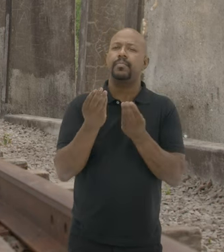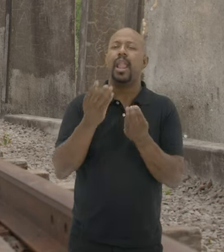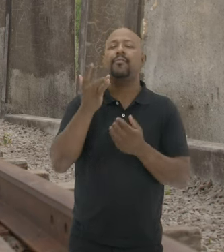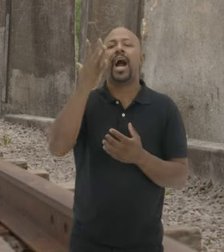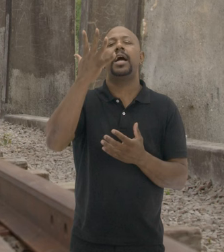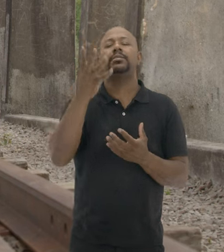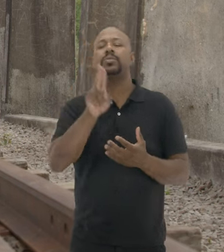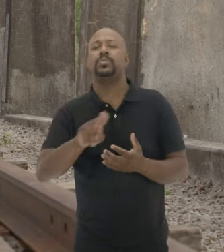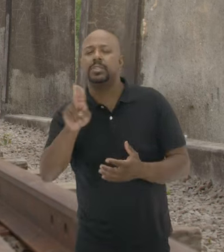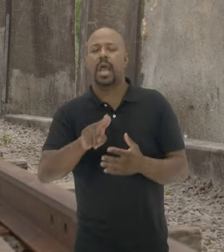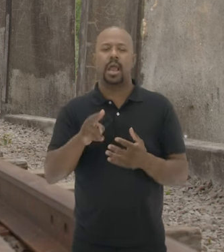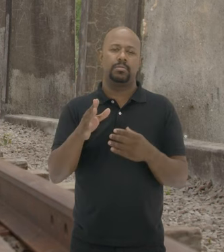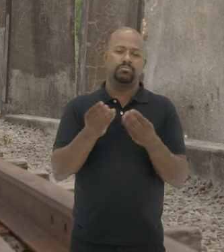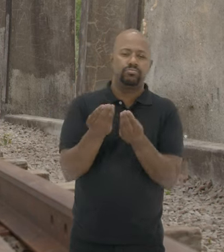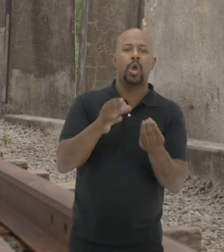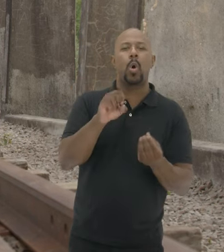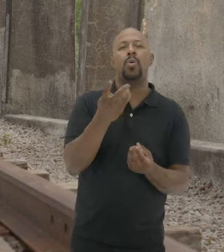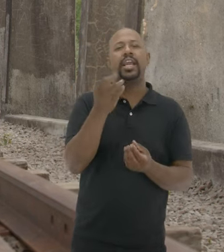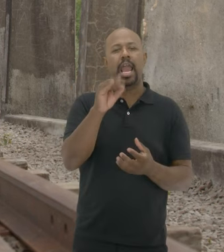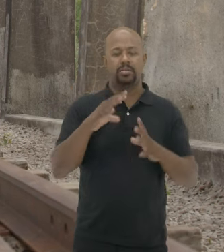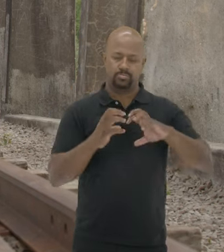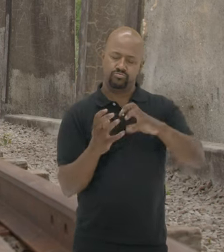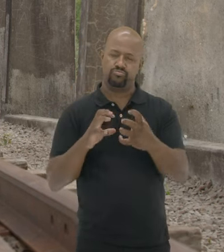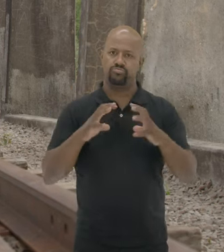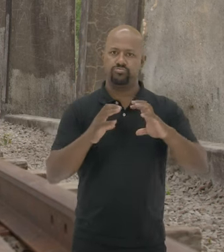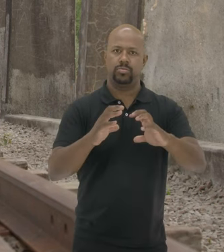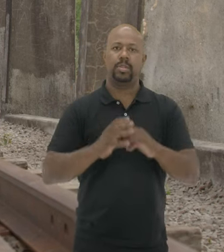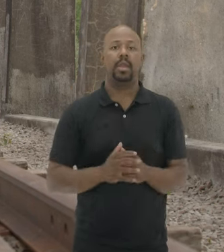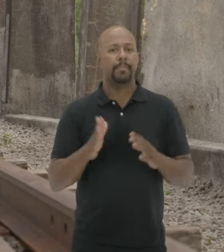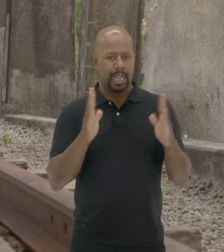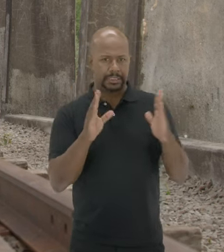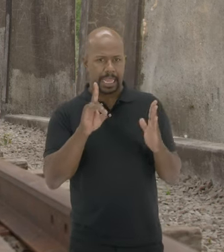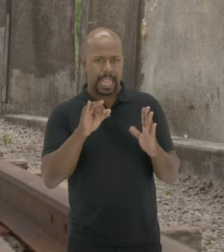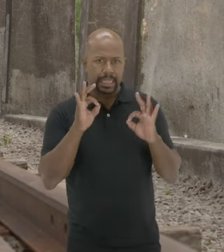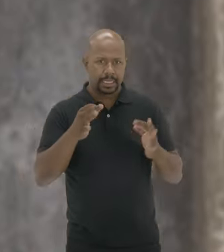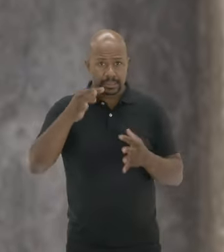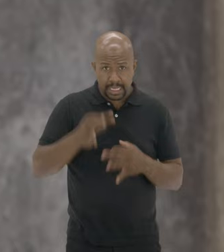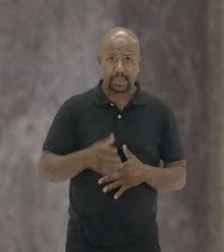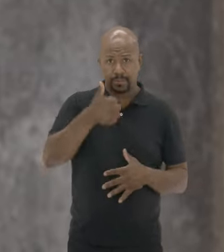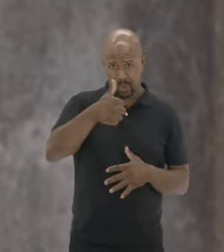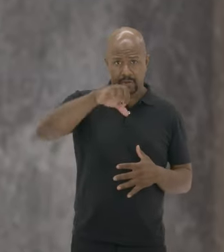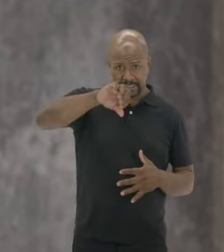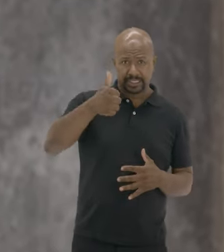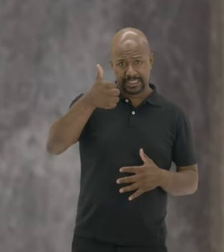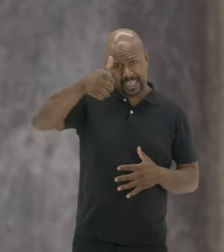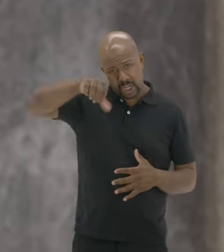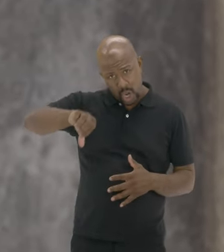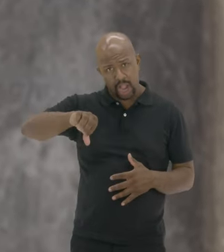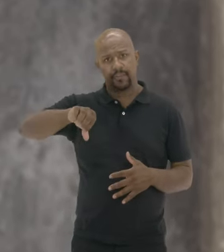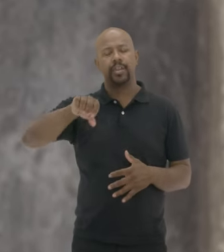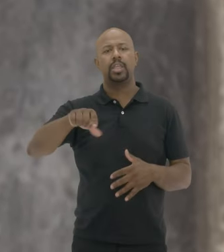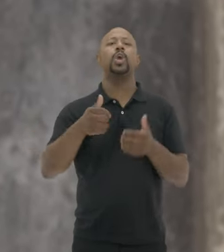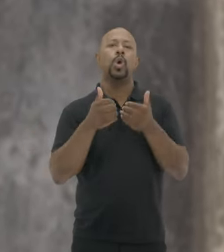a facilidade maior de usar o concreto armado mas a data é certo 1919